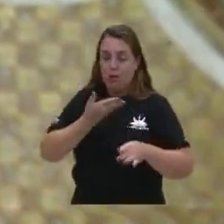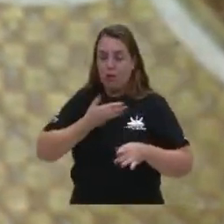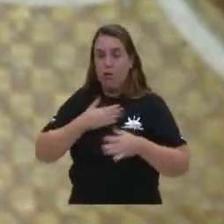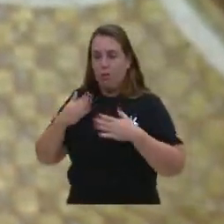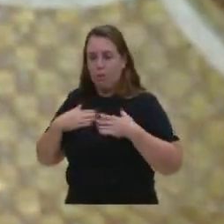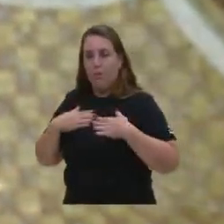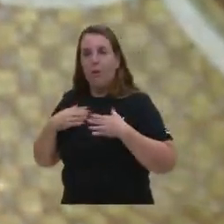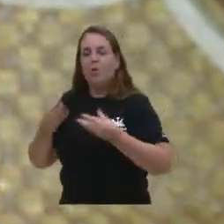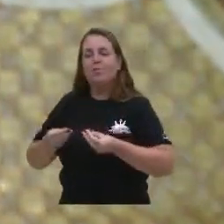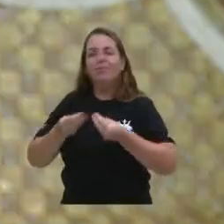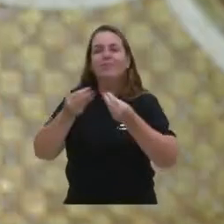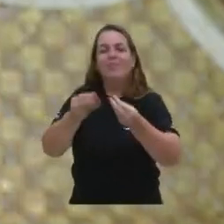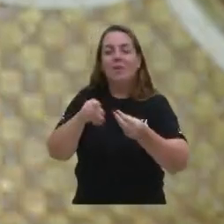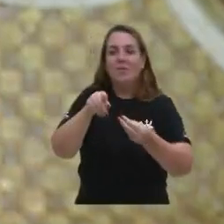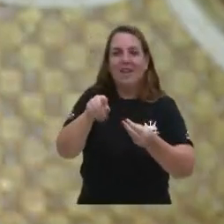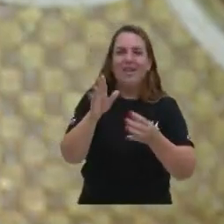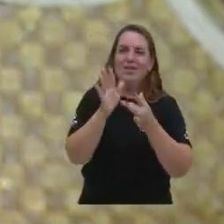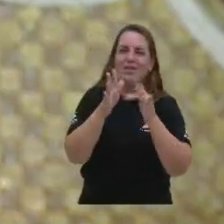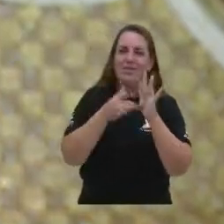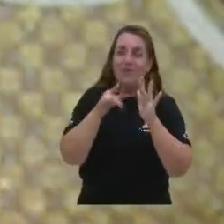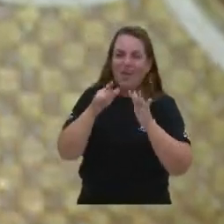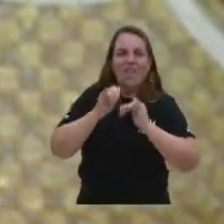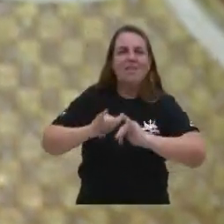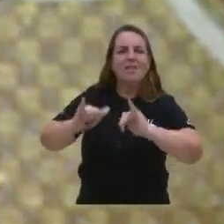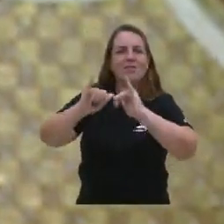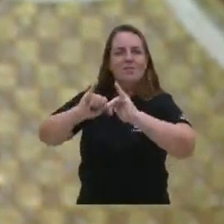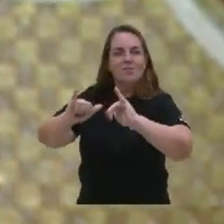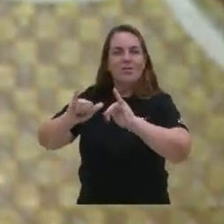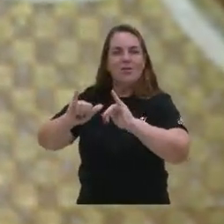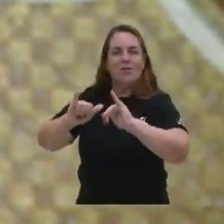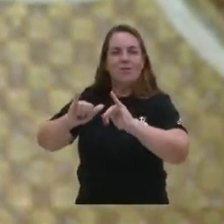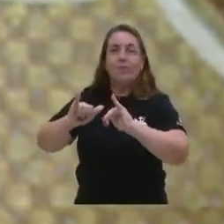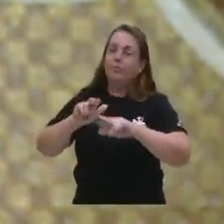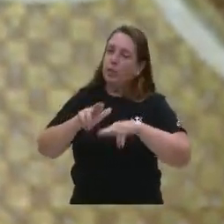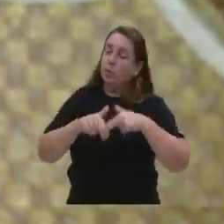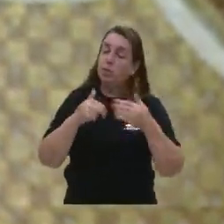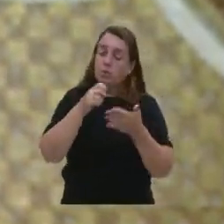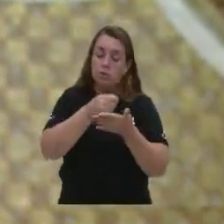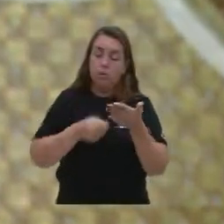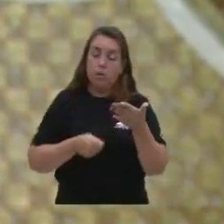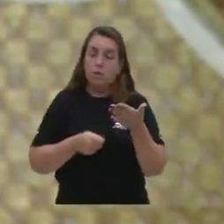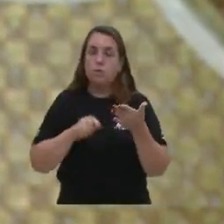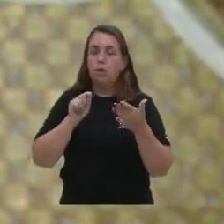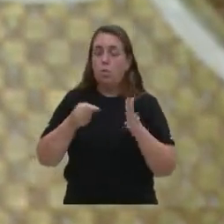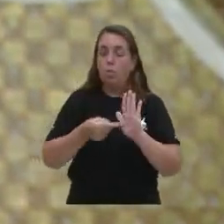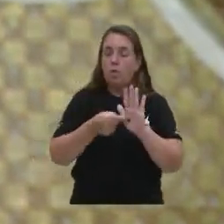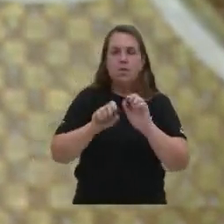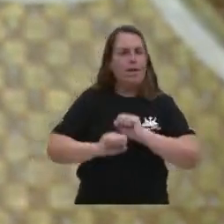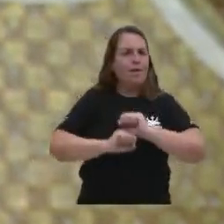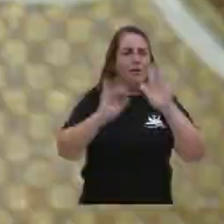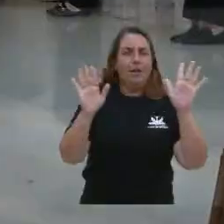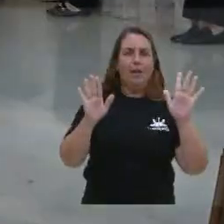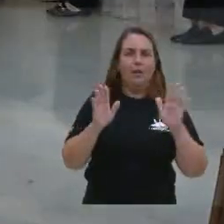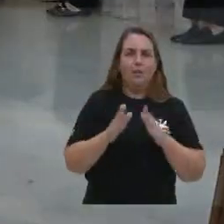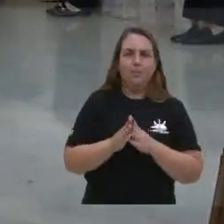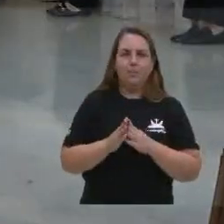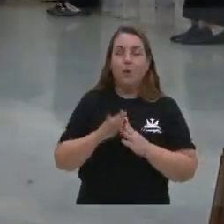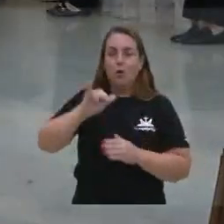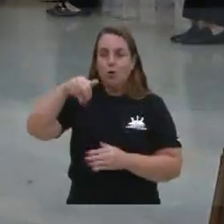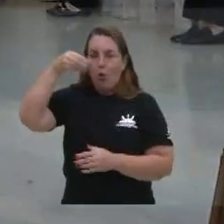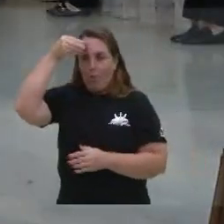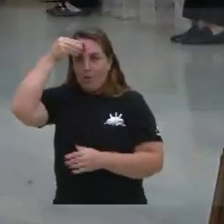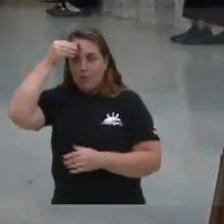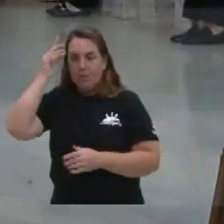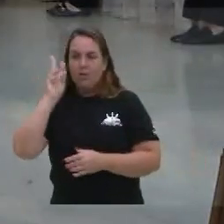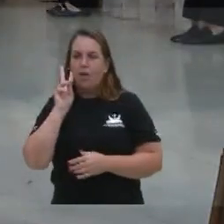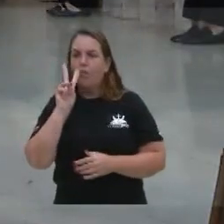para aquele que ele veio anunciar. Por isso, o texto coloca isso muito claro. Vendo Jesus passar, quer